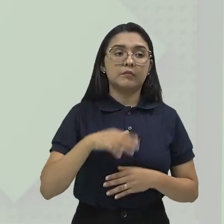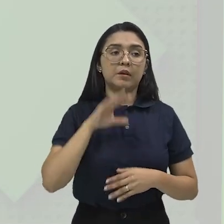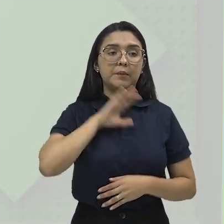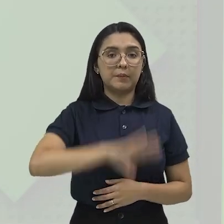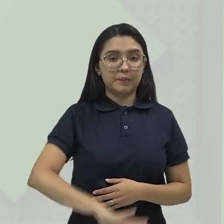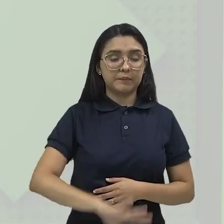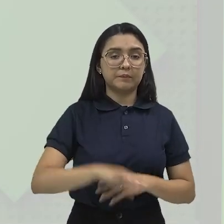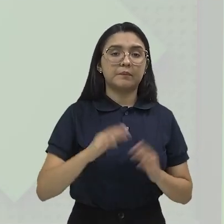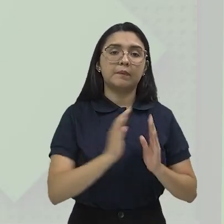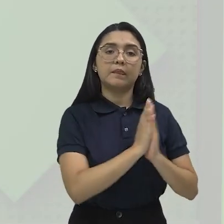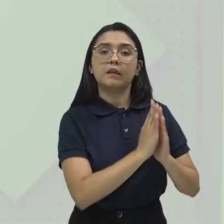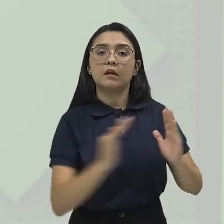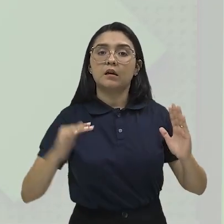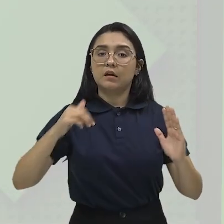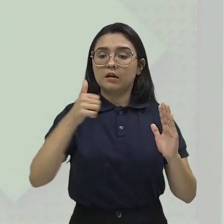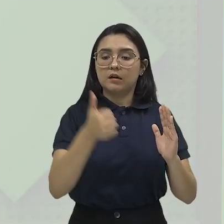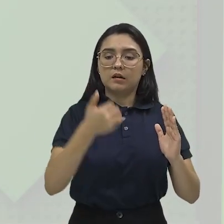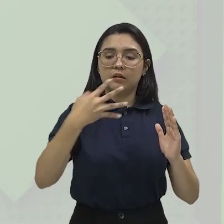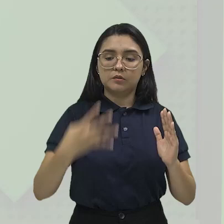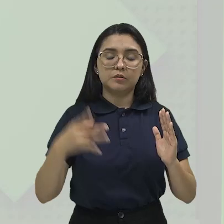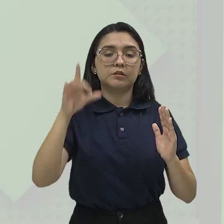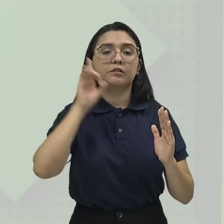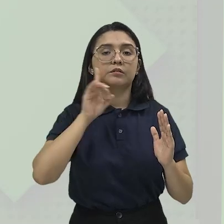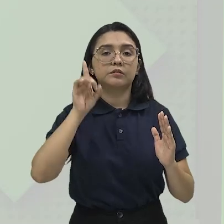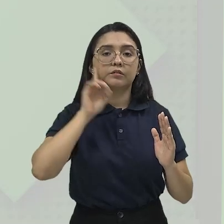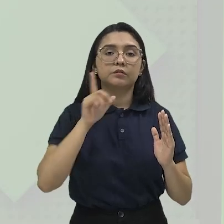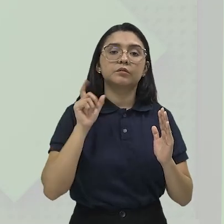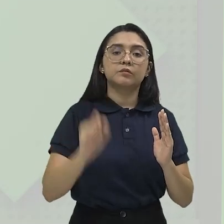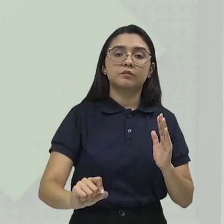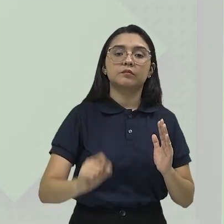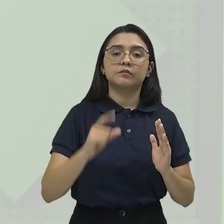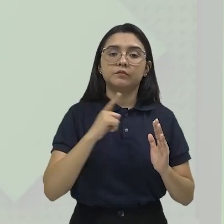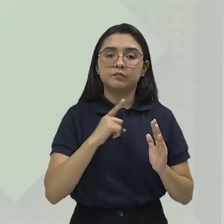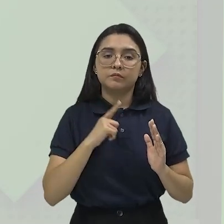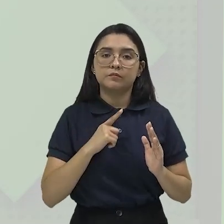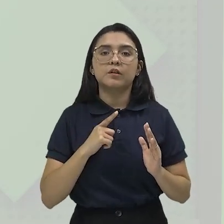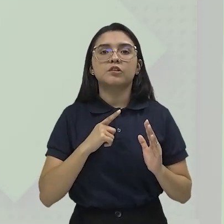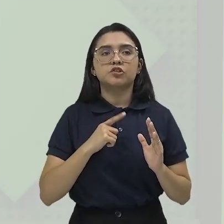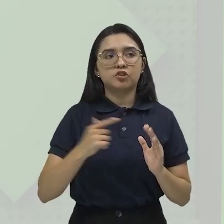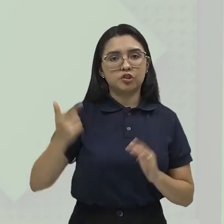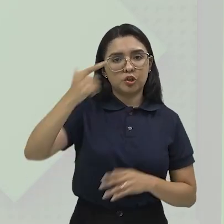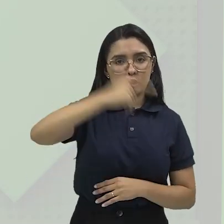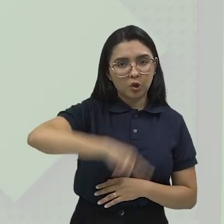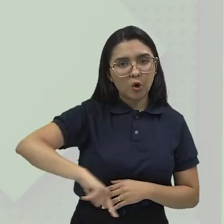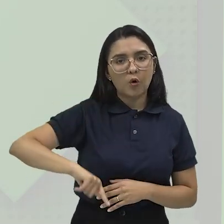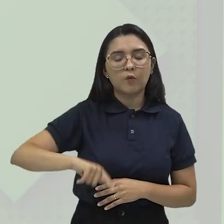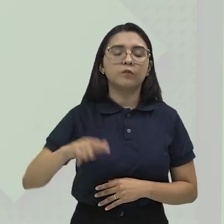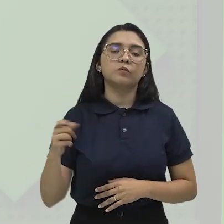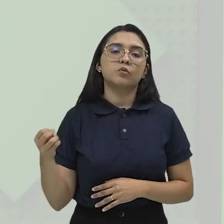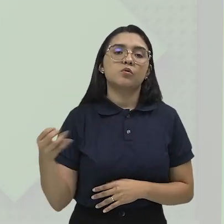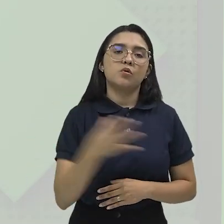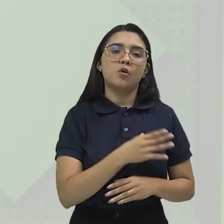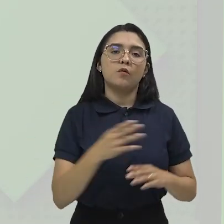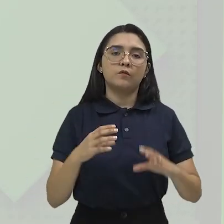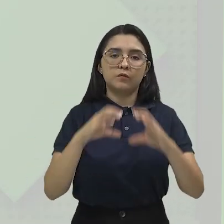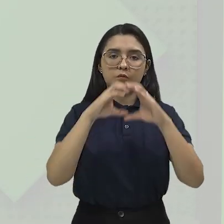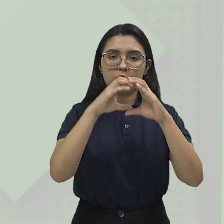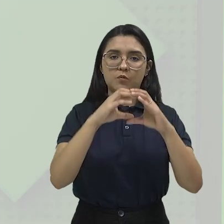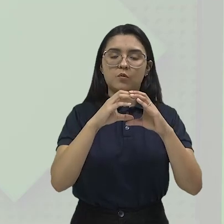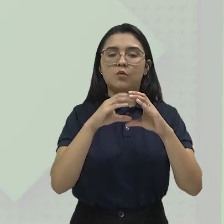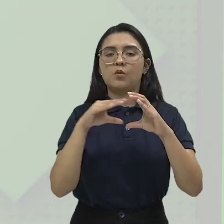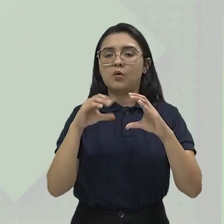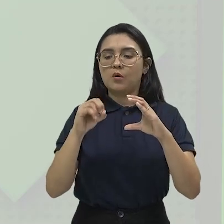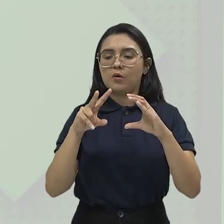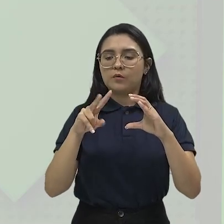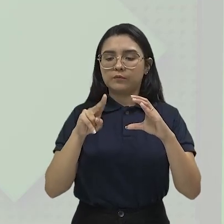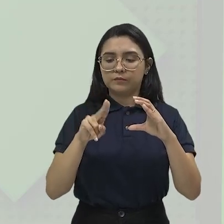aproximadamente desse primeiro dia da menstruação, é quando ela vai liberar um novo óvulo, é quando ela entra ali no período